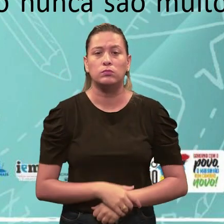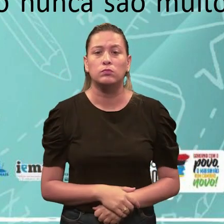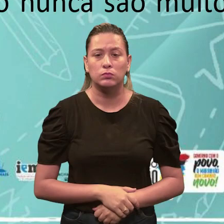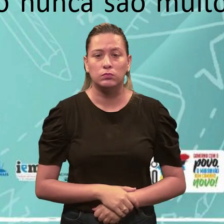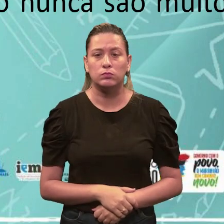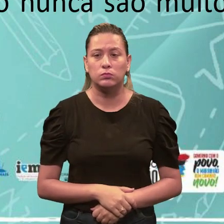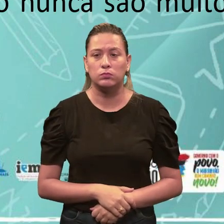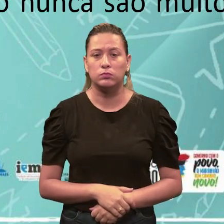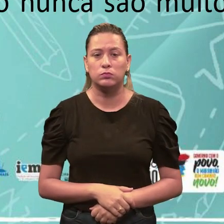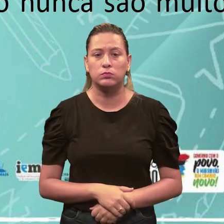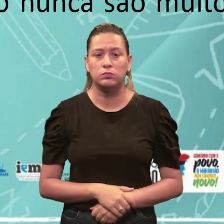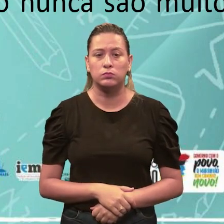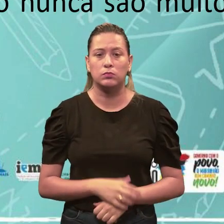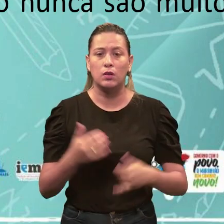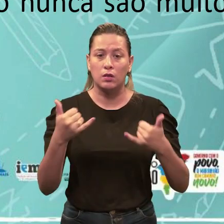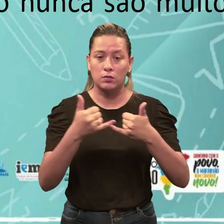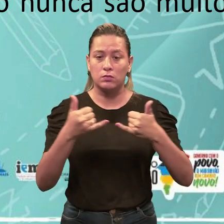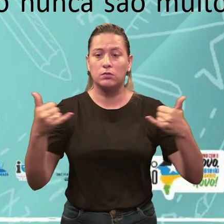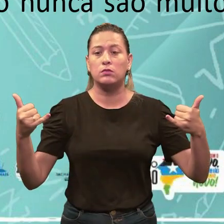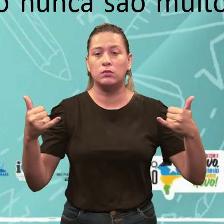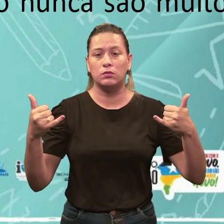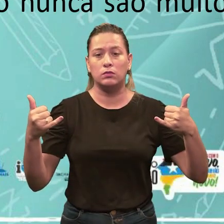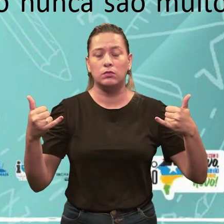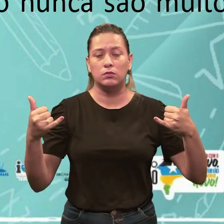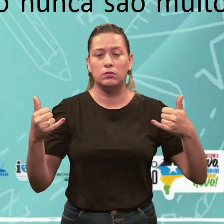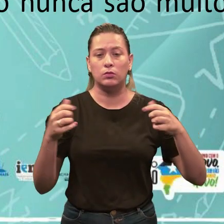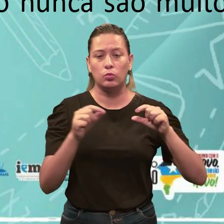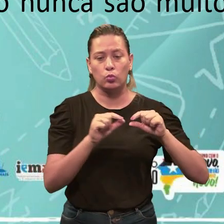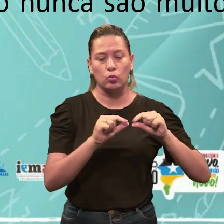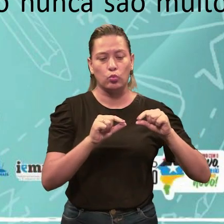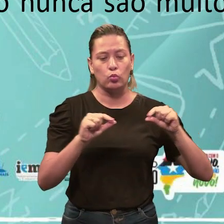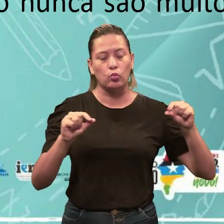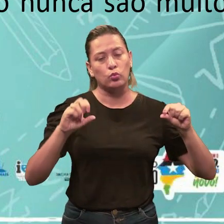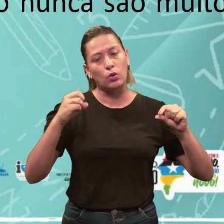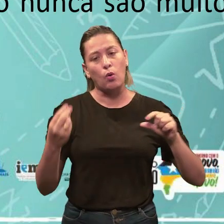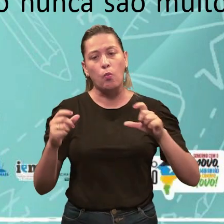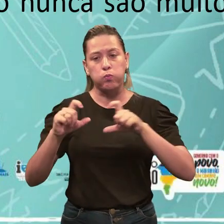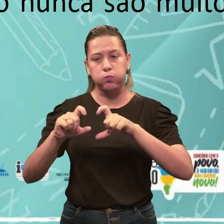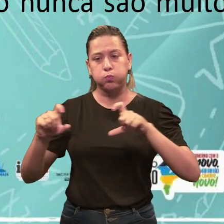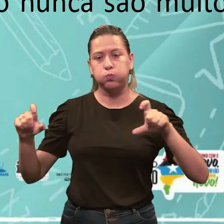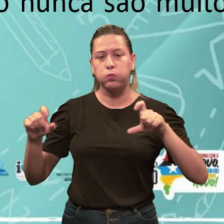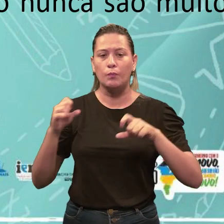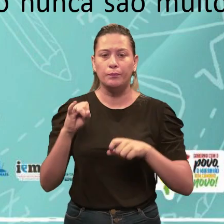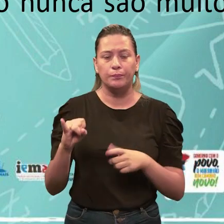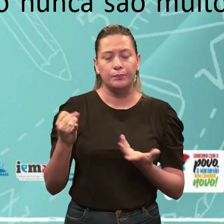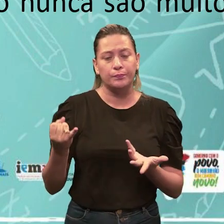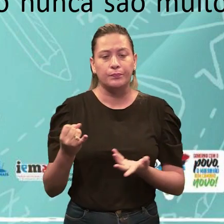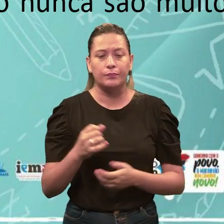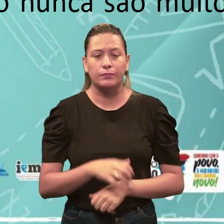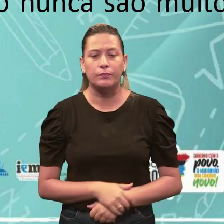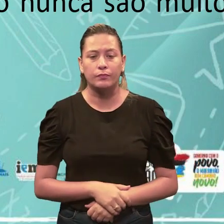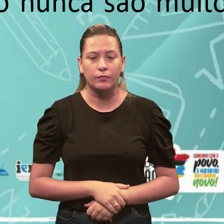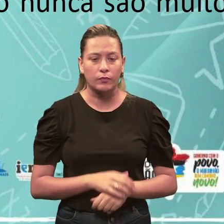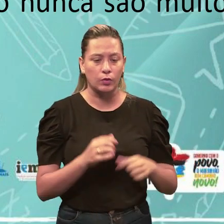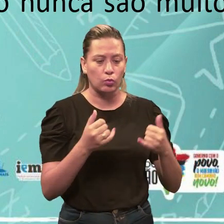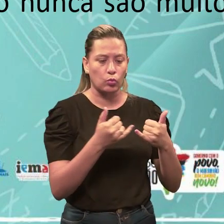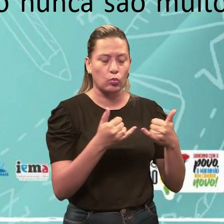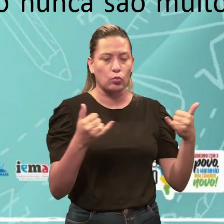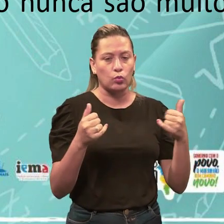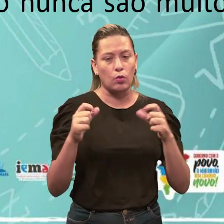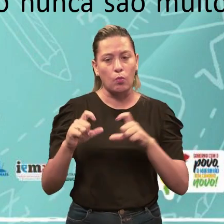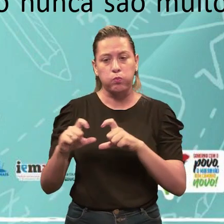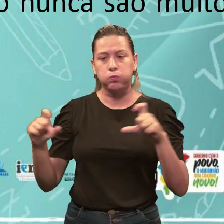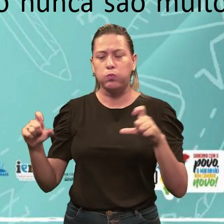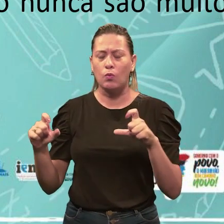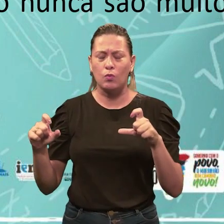espessura, retos. Preferencialmente, fazer todas as linhas do nosso esquema com a mesma espessura. Se desenharmos linhas